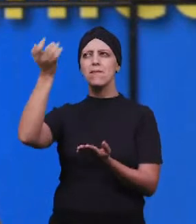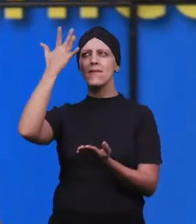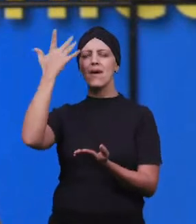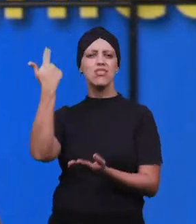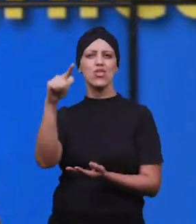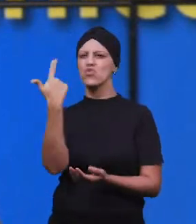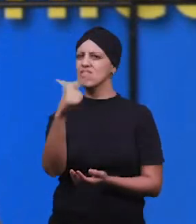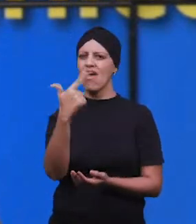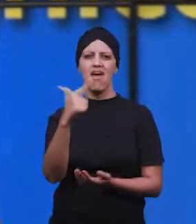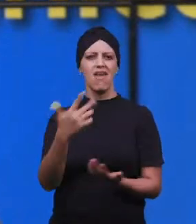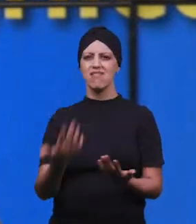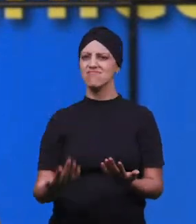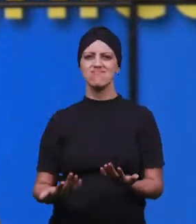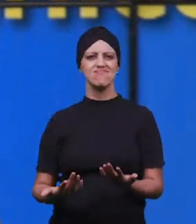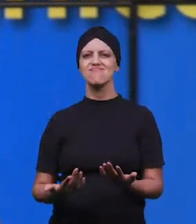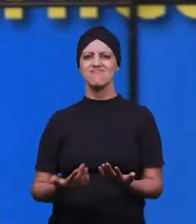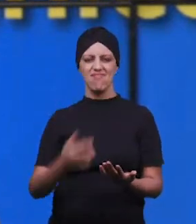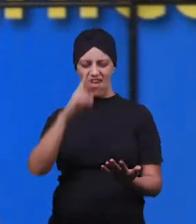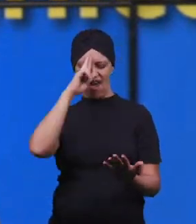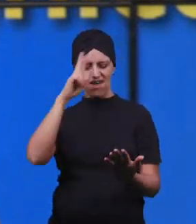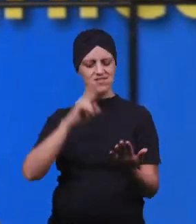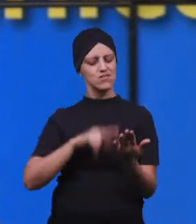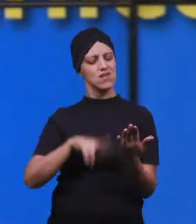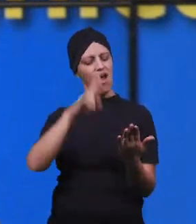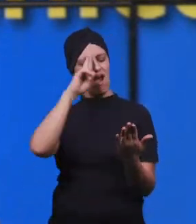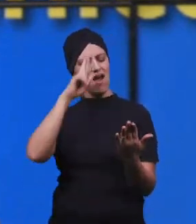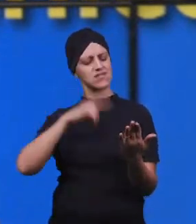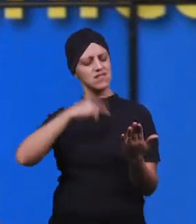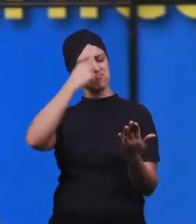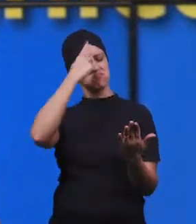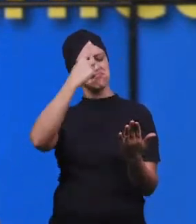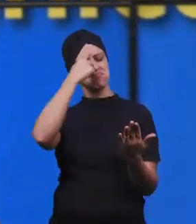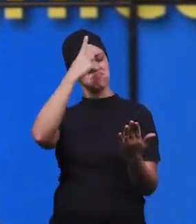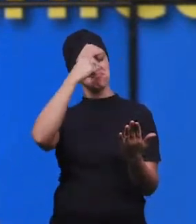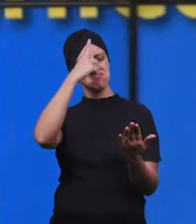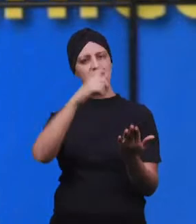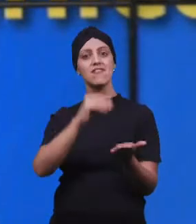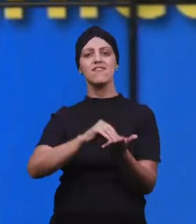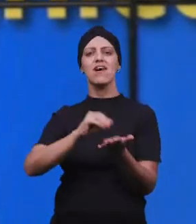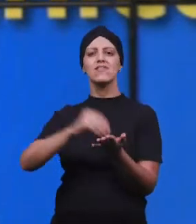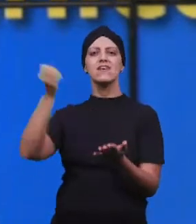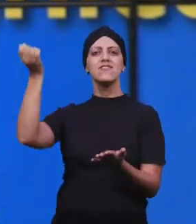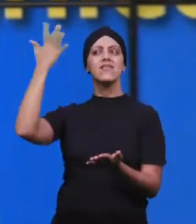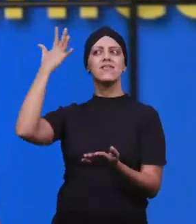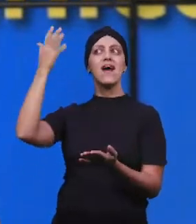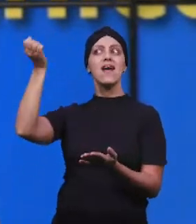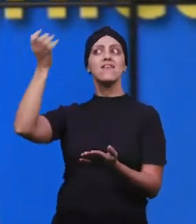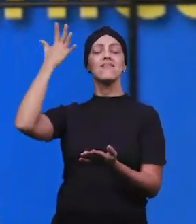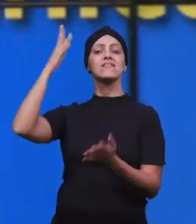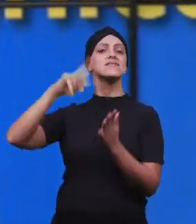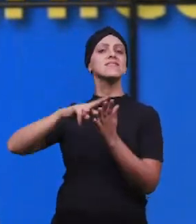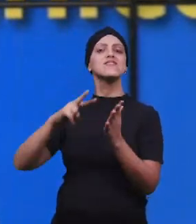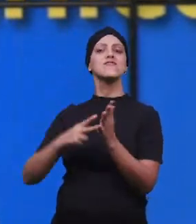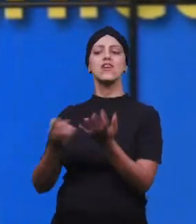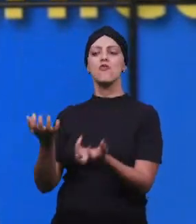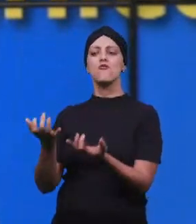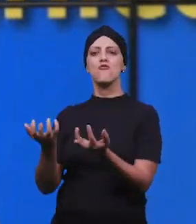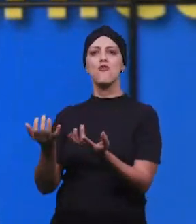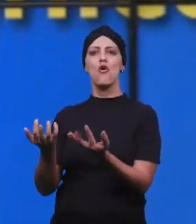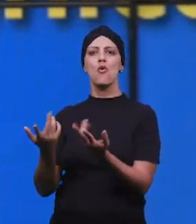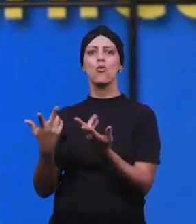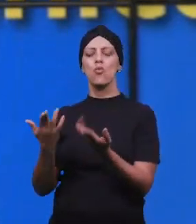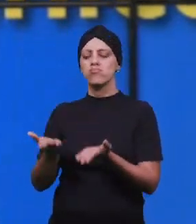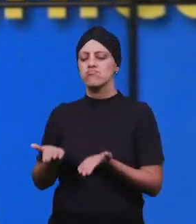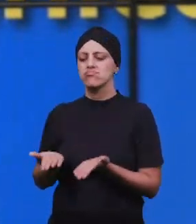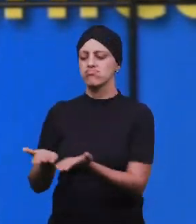é a palavra dele na letra e não na revelação, né? A palavra na revelação é diferente. É o cordeiro assado